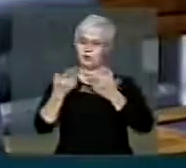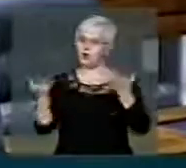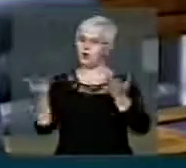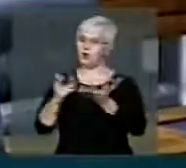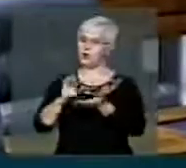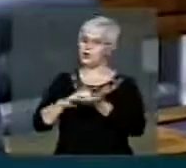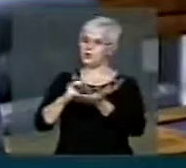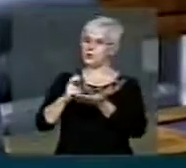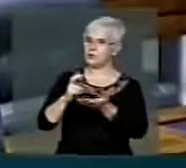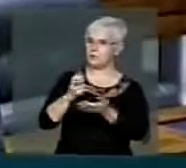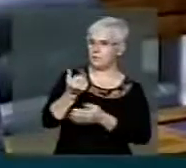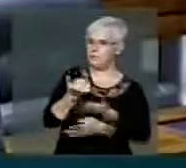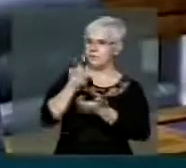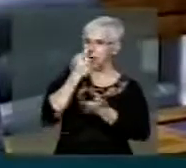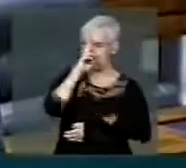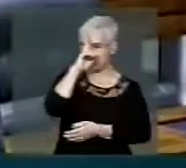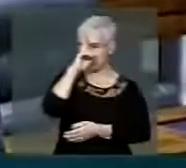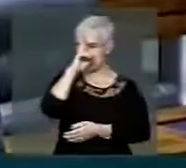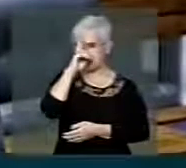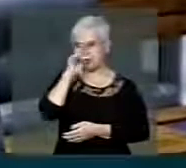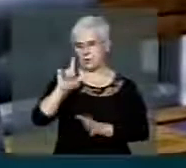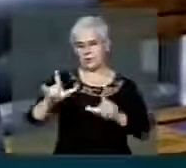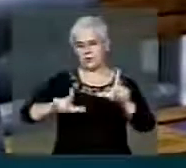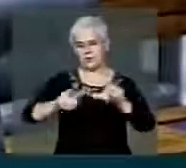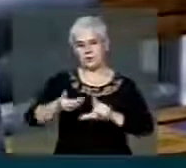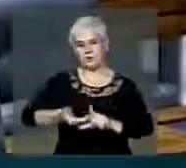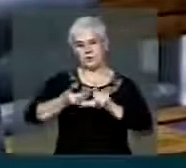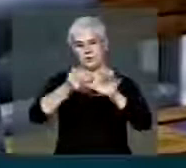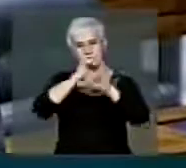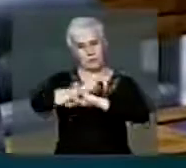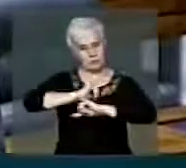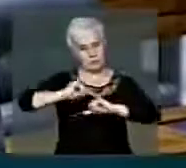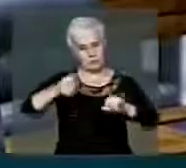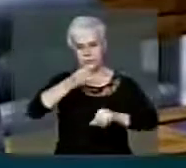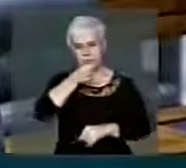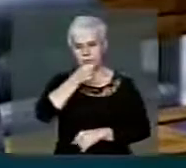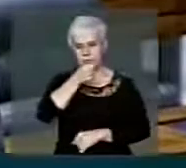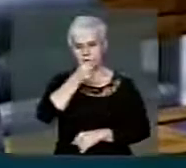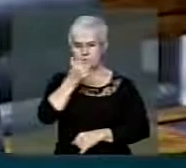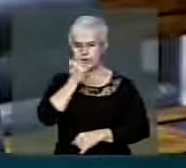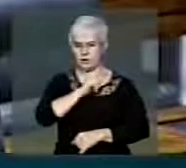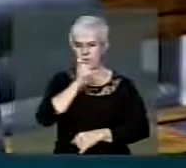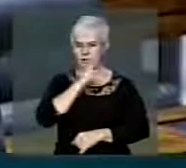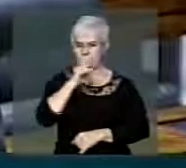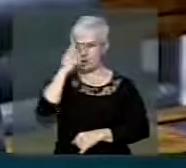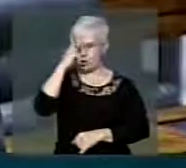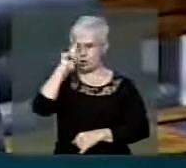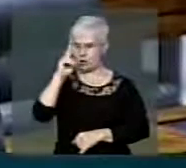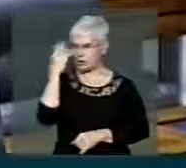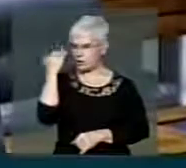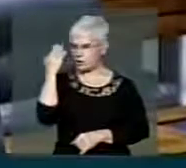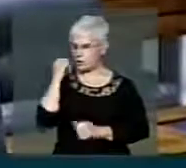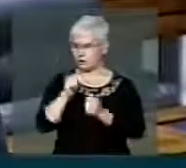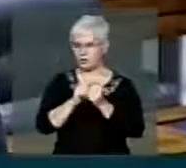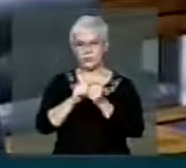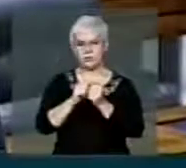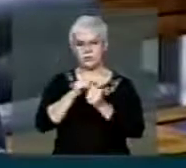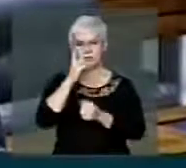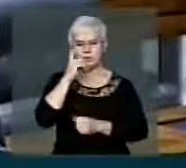TV Câmara fez divulgar uma entrevista que concedi há uns 2 ou 3 dias, juntamente com o deputado André